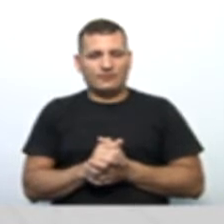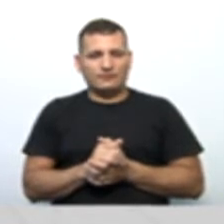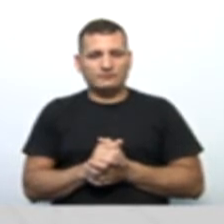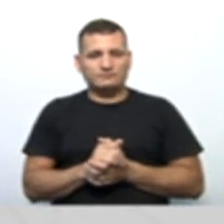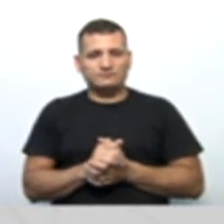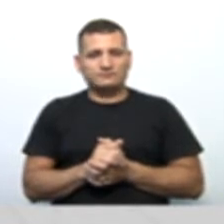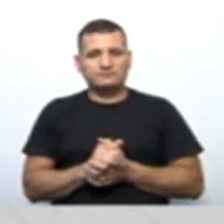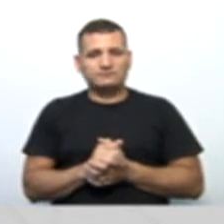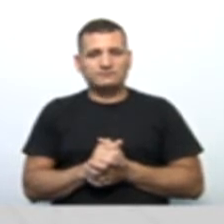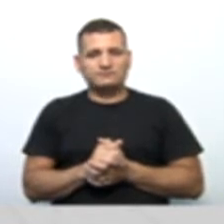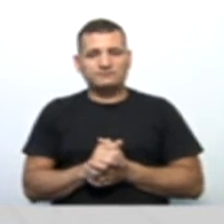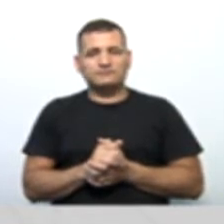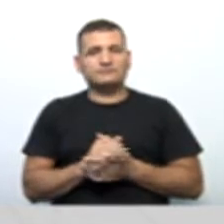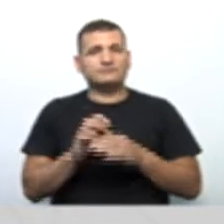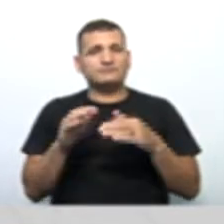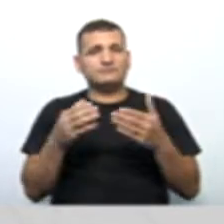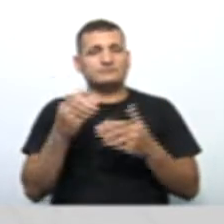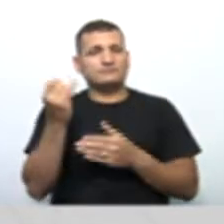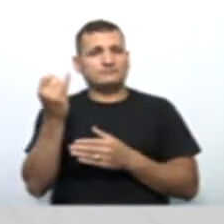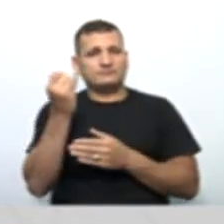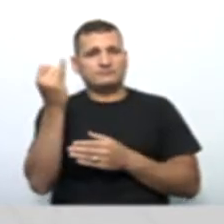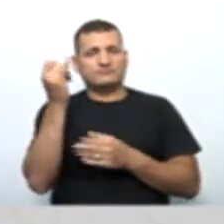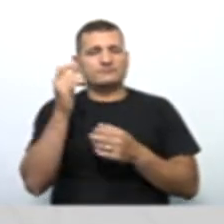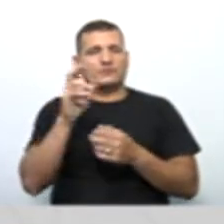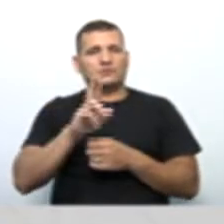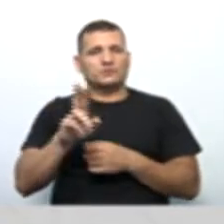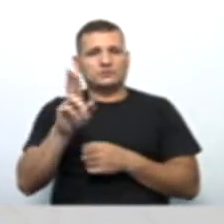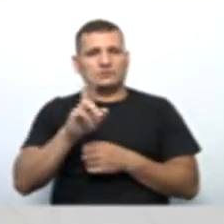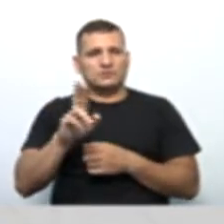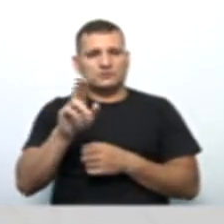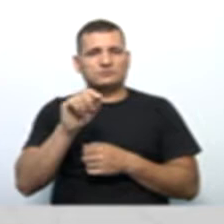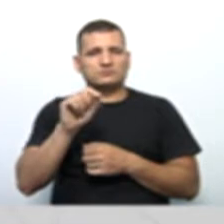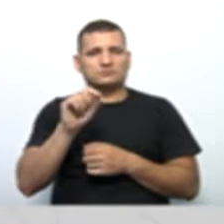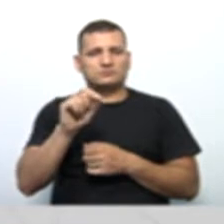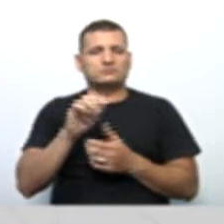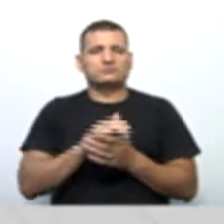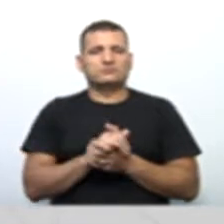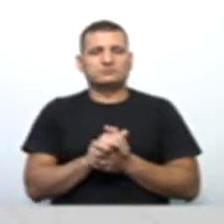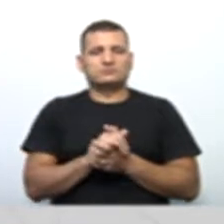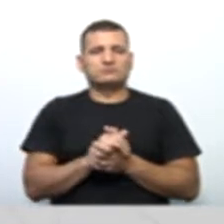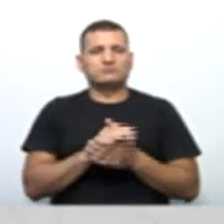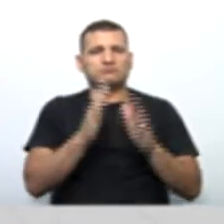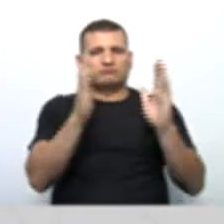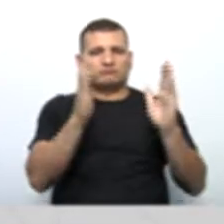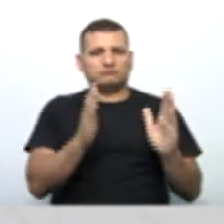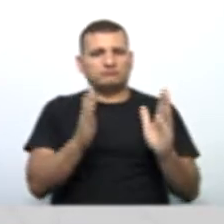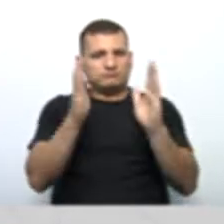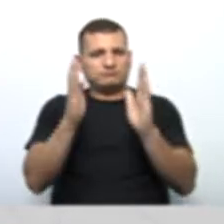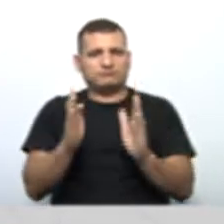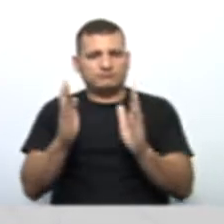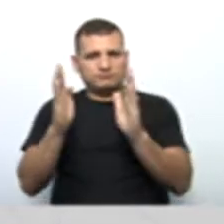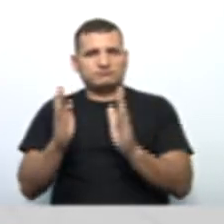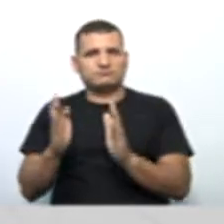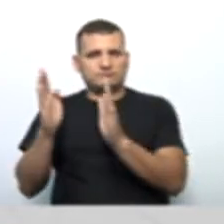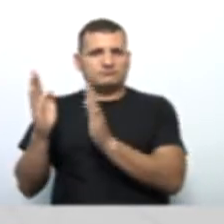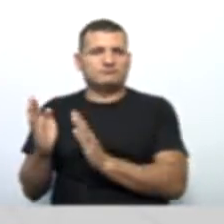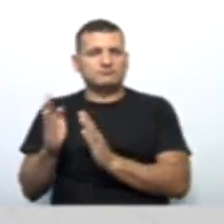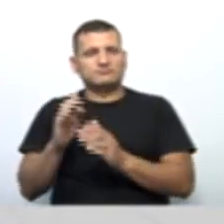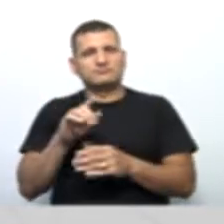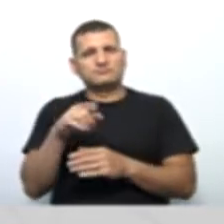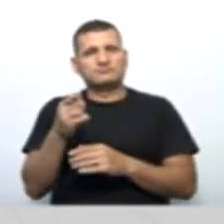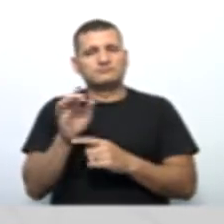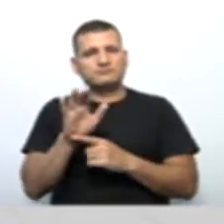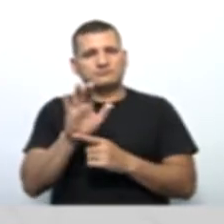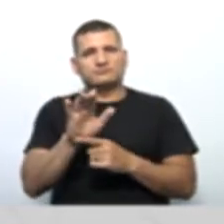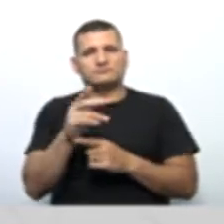fazer o uso de colunas tá você divide o site em colunas que na hora que a gente for daqui a pouco a gente vai mostrar alguns a diferença pra vocês